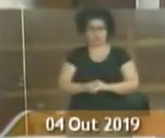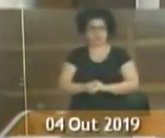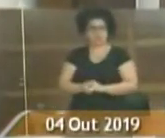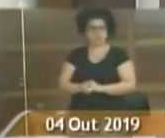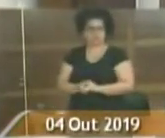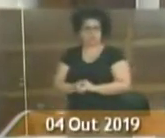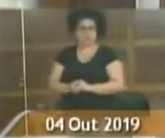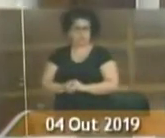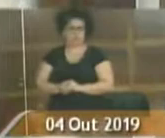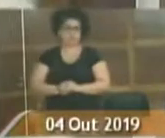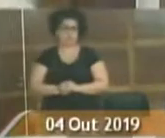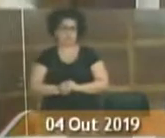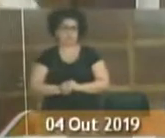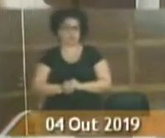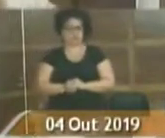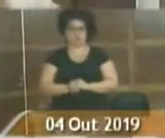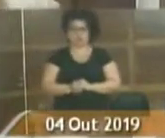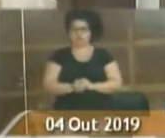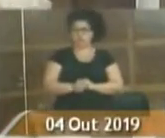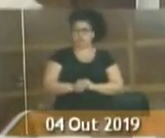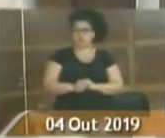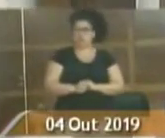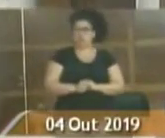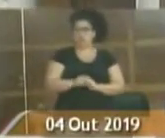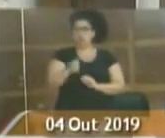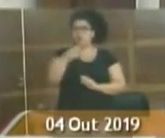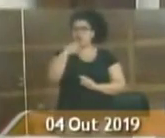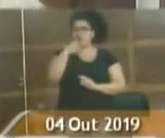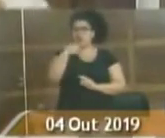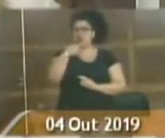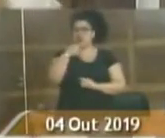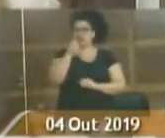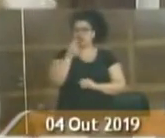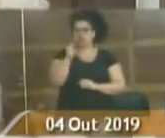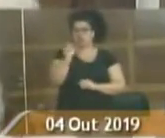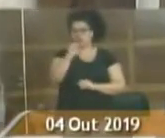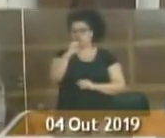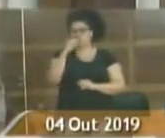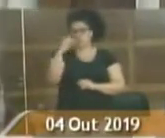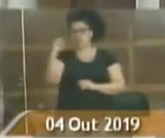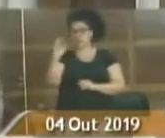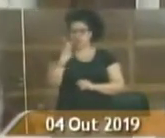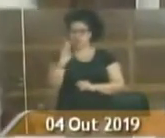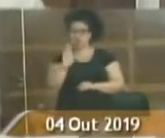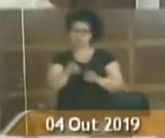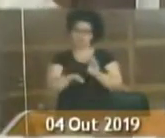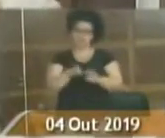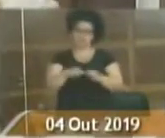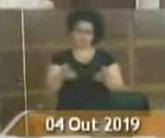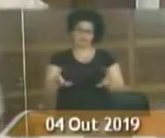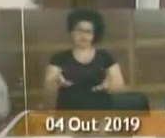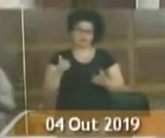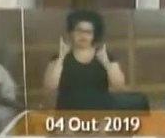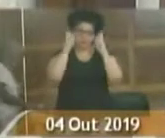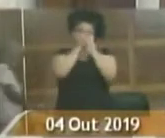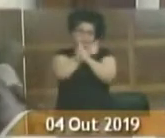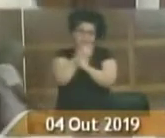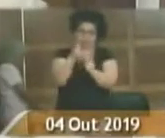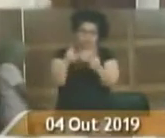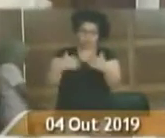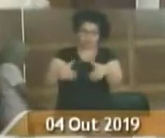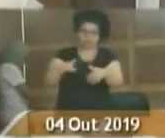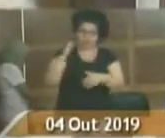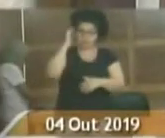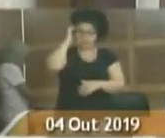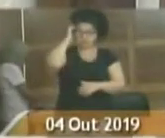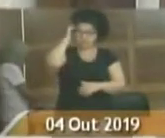a anfoterecina A, o frasco custa R$ 800, tá? E esses gatinhos que eu fiz é porque também foi trabalho lá da universidade